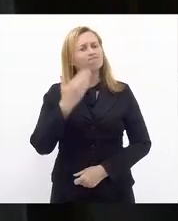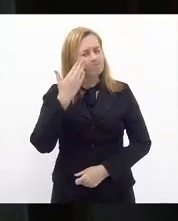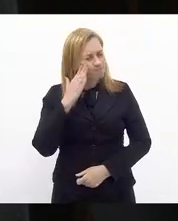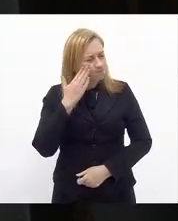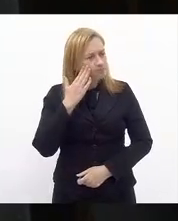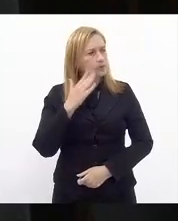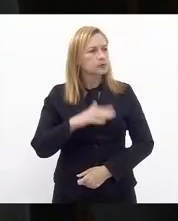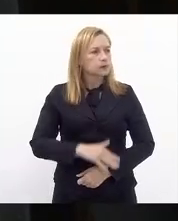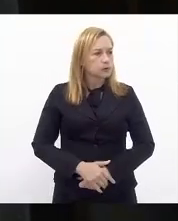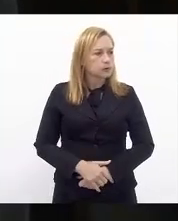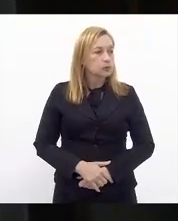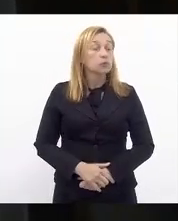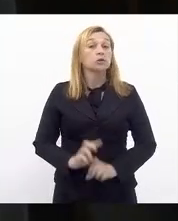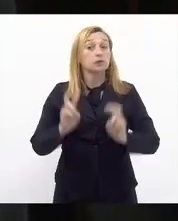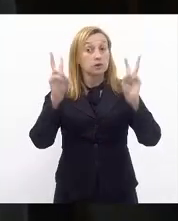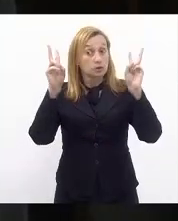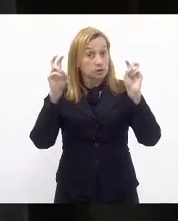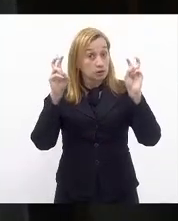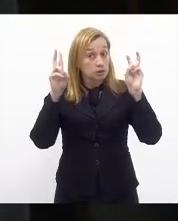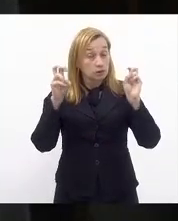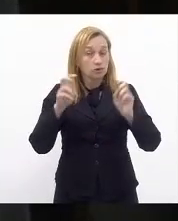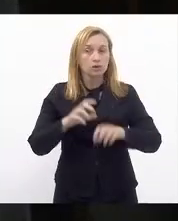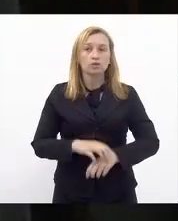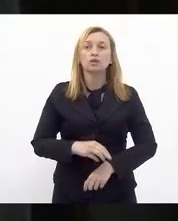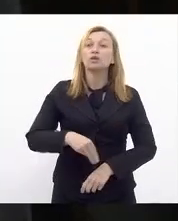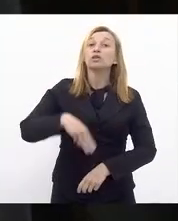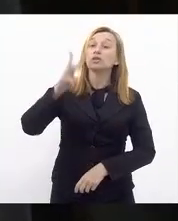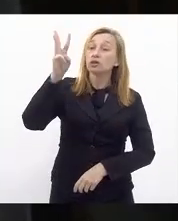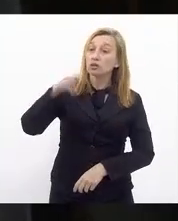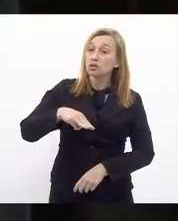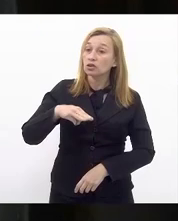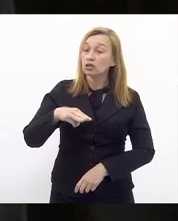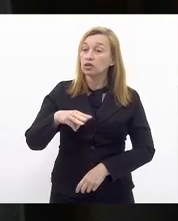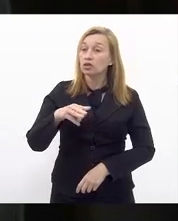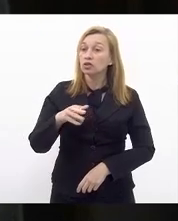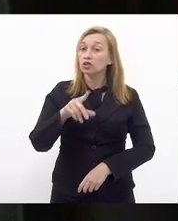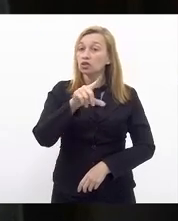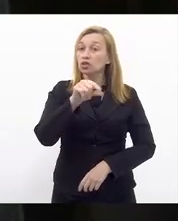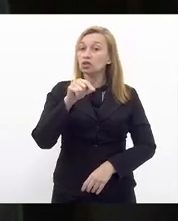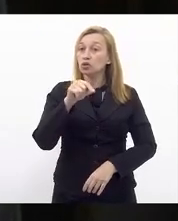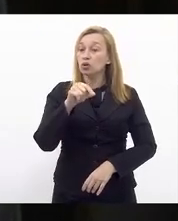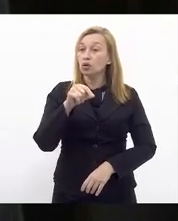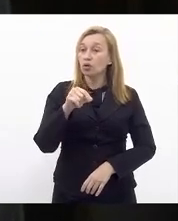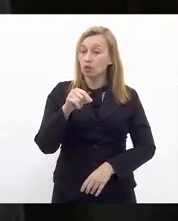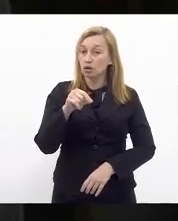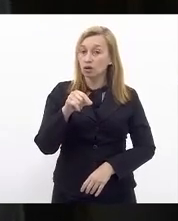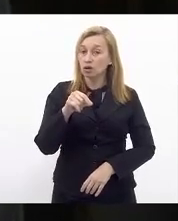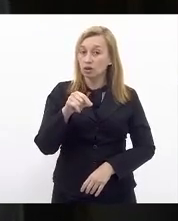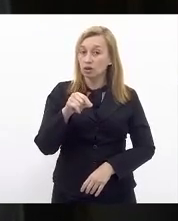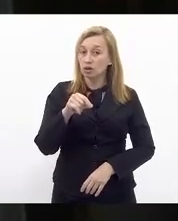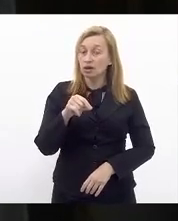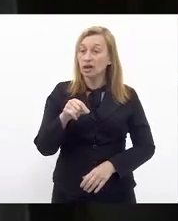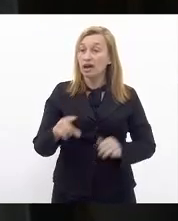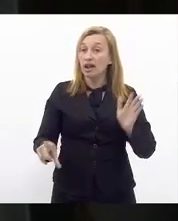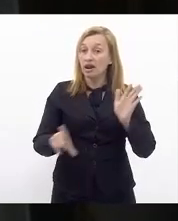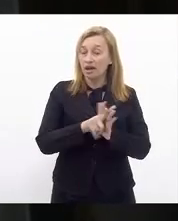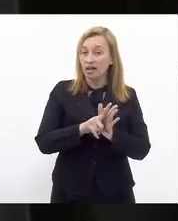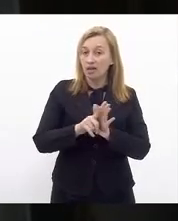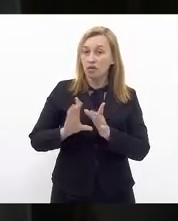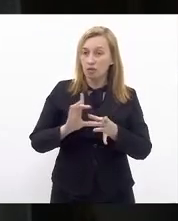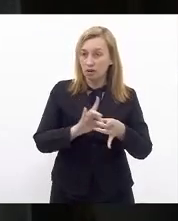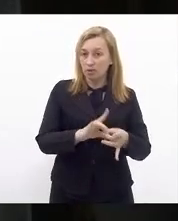que nesse tema quem define a regra do jogo é a lei complementar